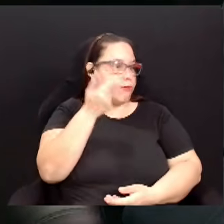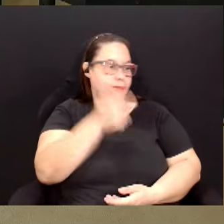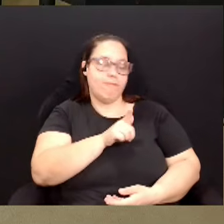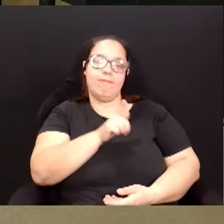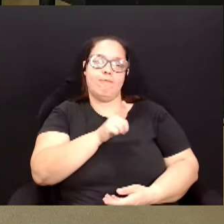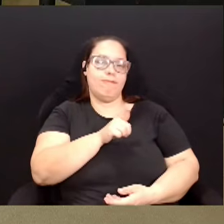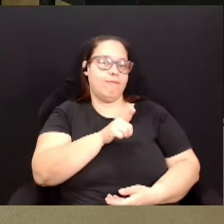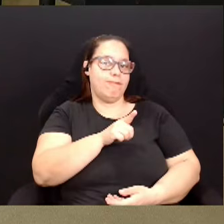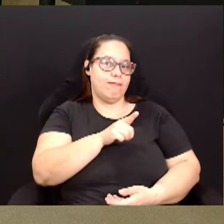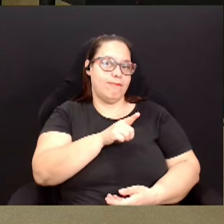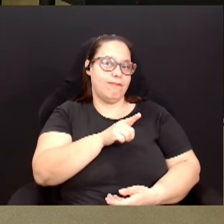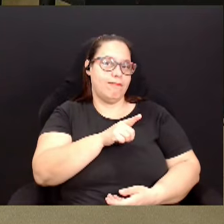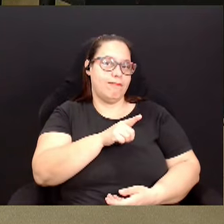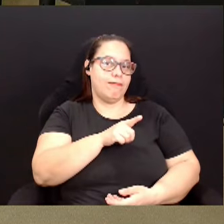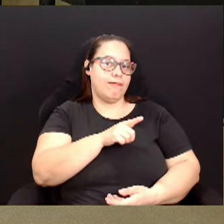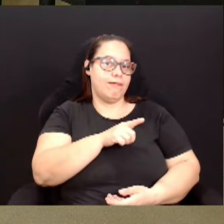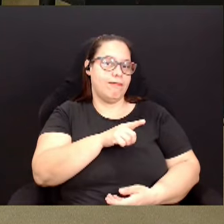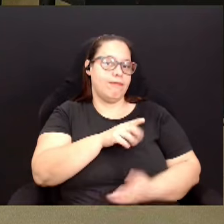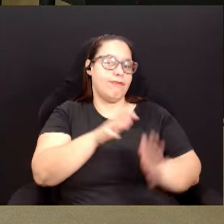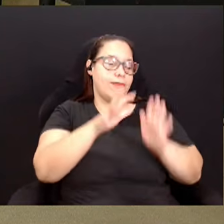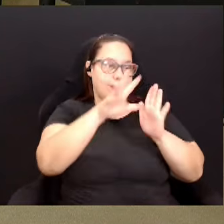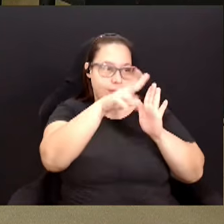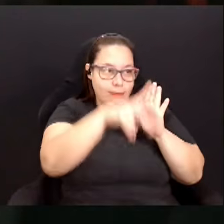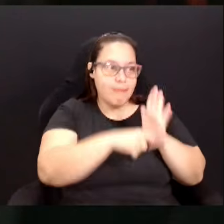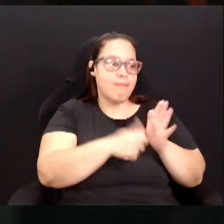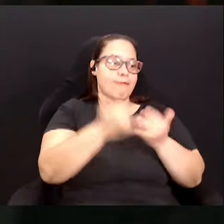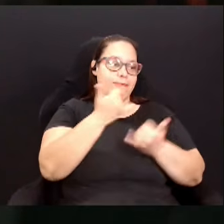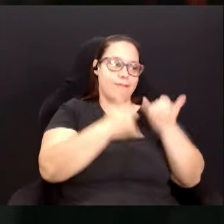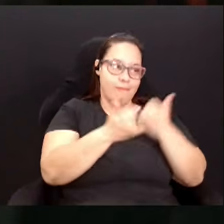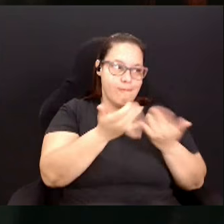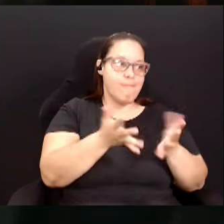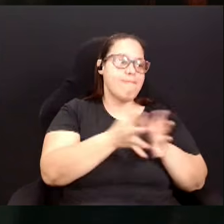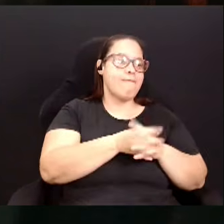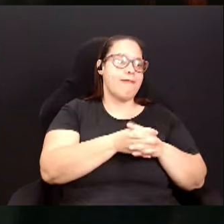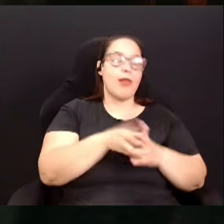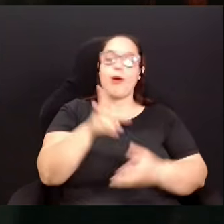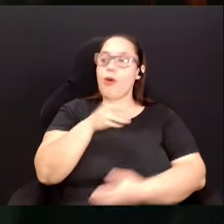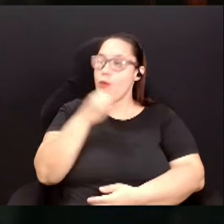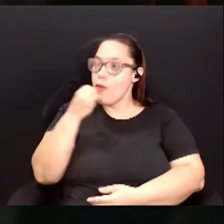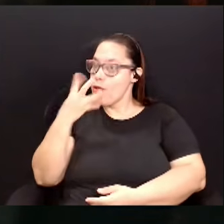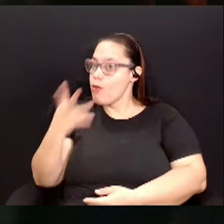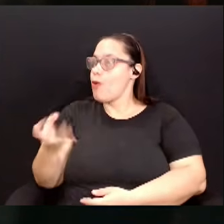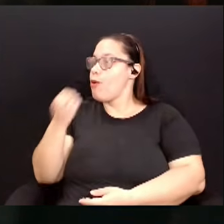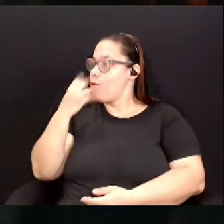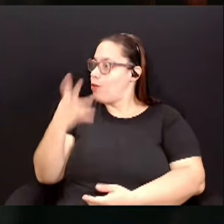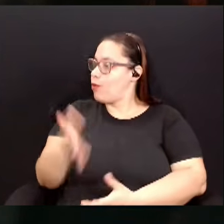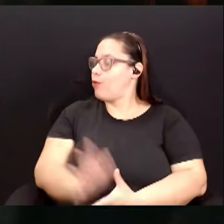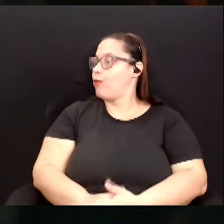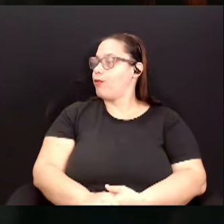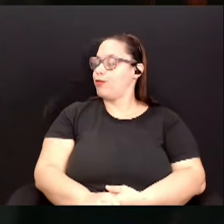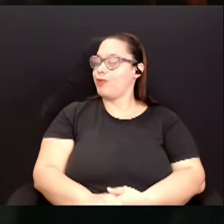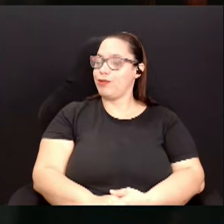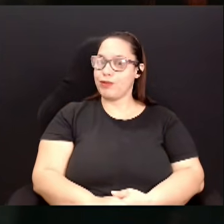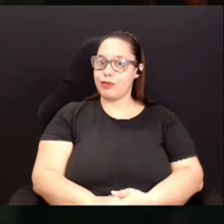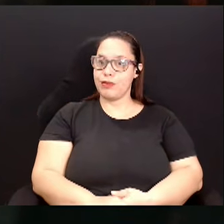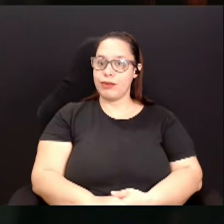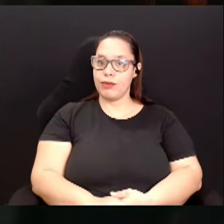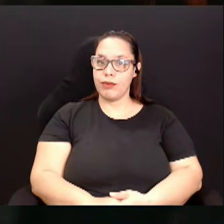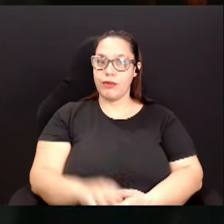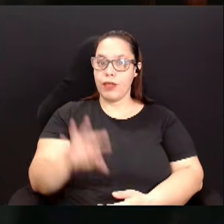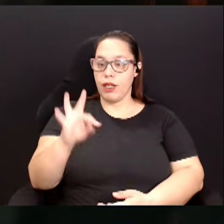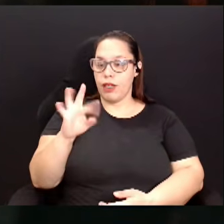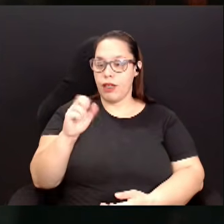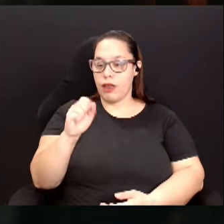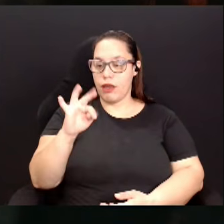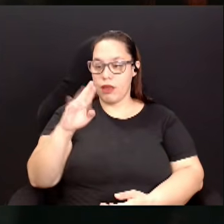Ela é uma sequestradora disso, sabe? Muito bom. Agora vamos para a Tatiana. Ô, Tati, às vezes